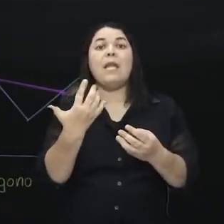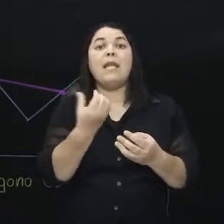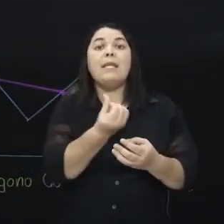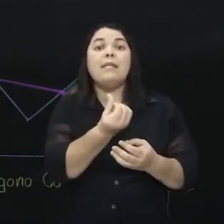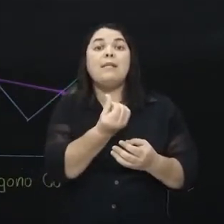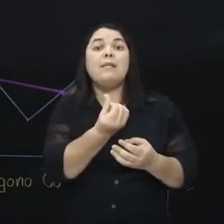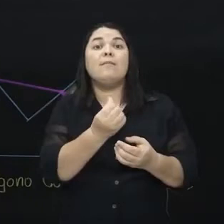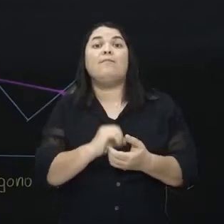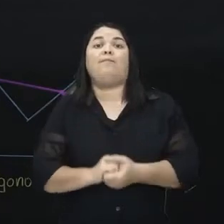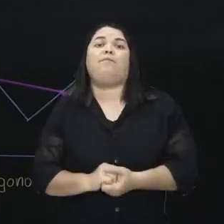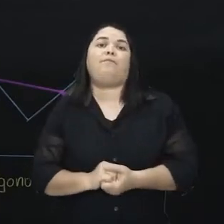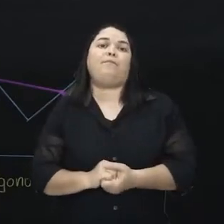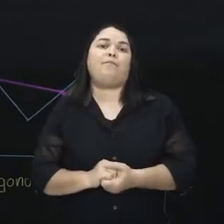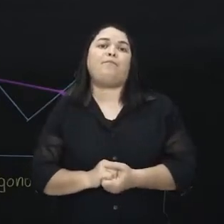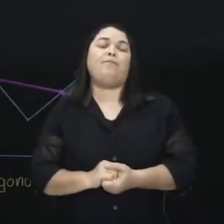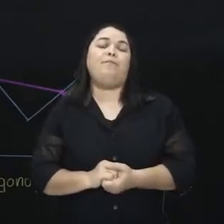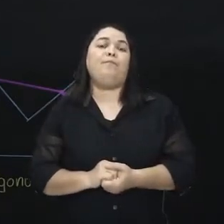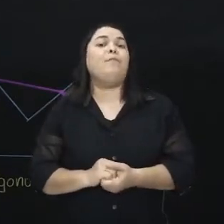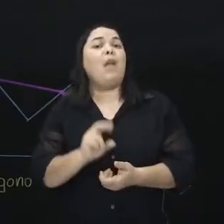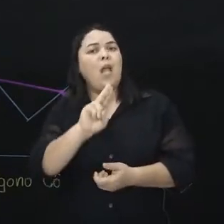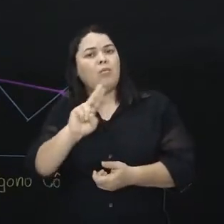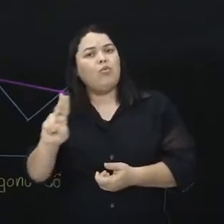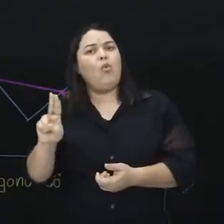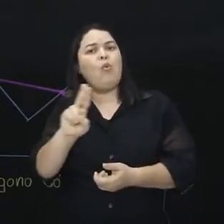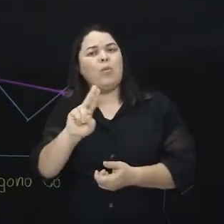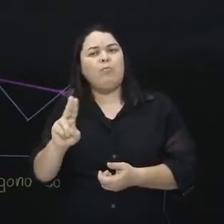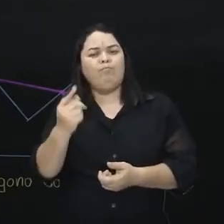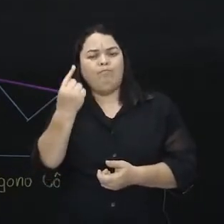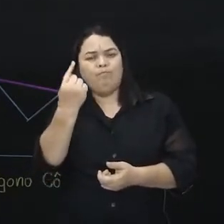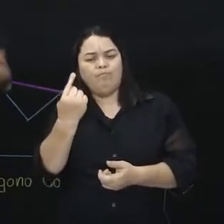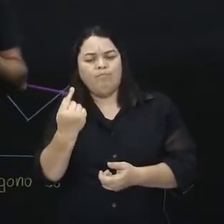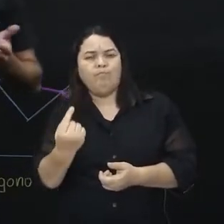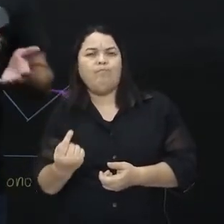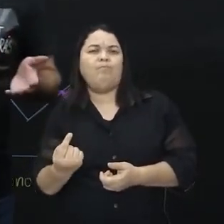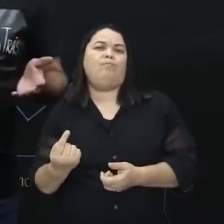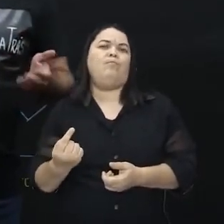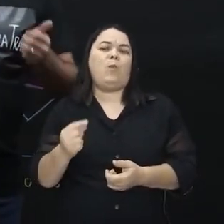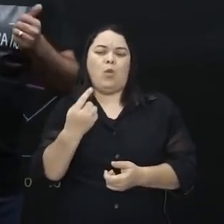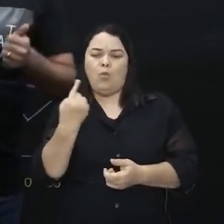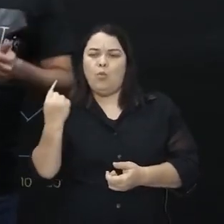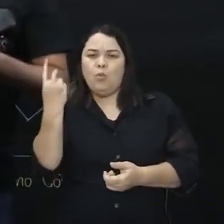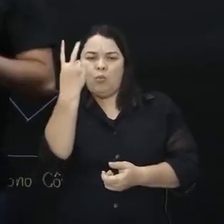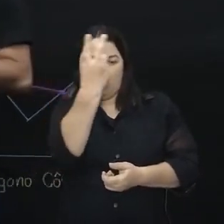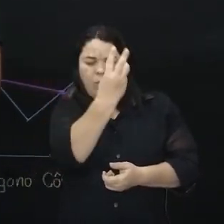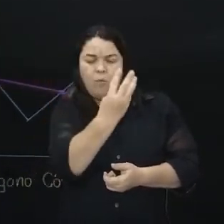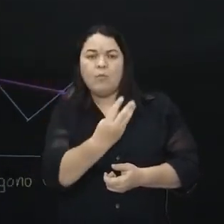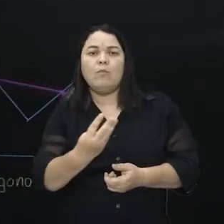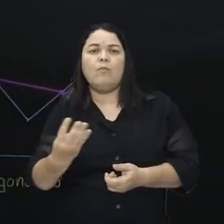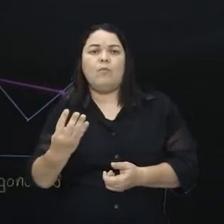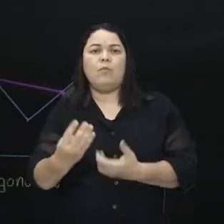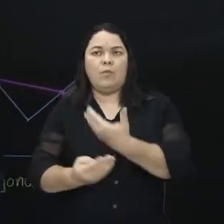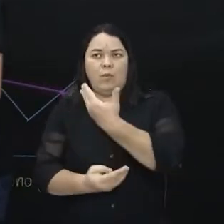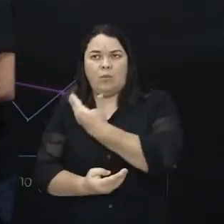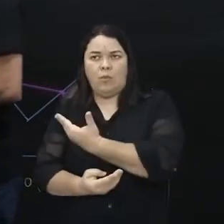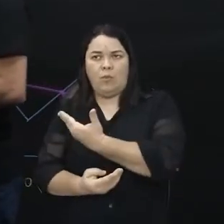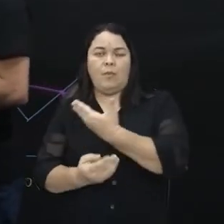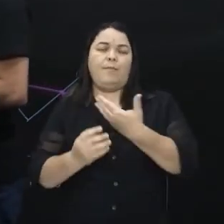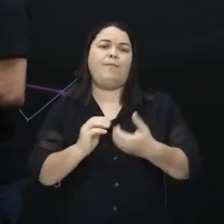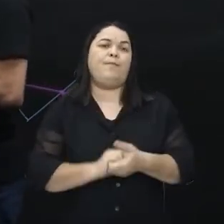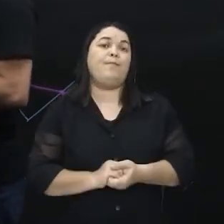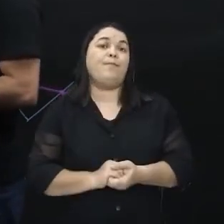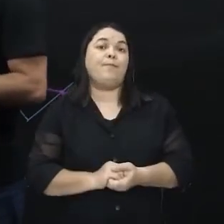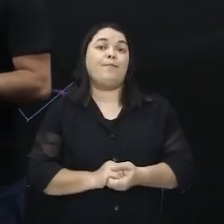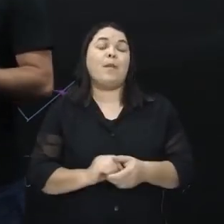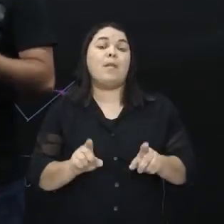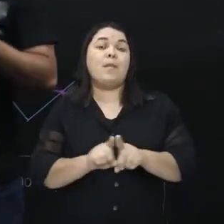tá bom? Então, ou você chama hexágono ou você chama hexágono. Perfeito? Próxima